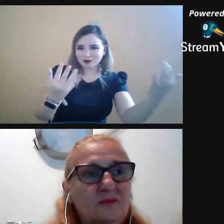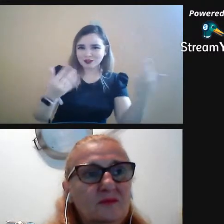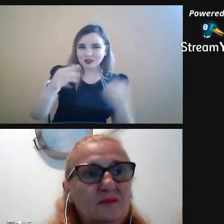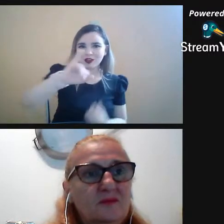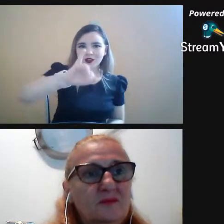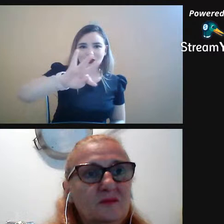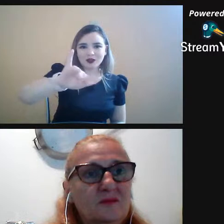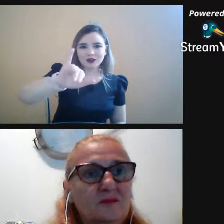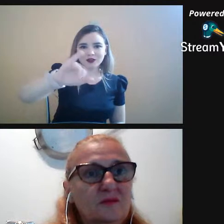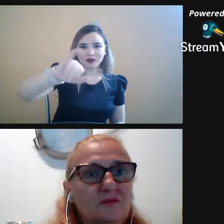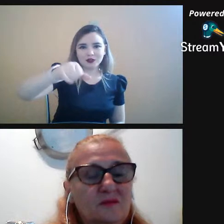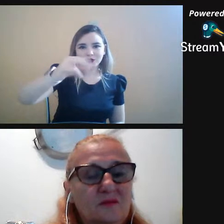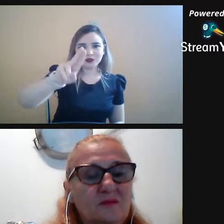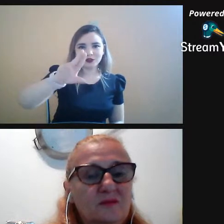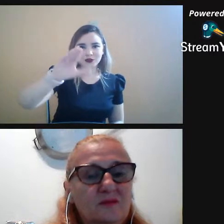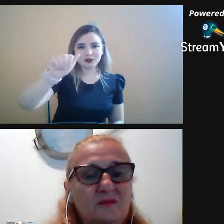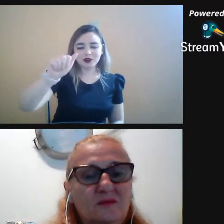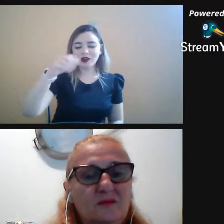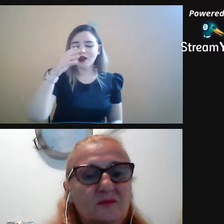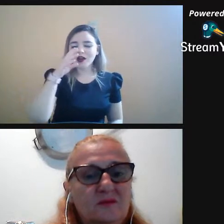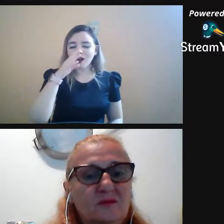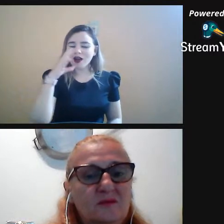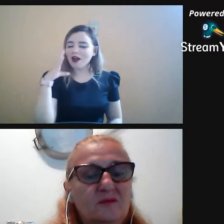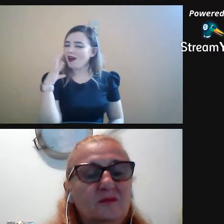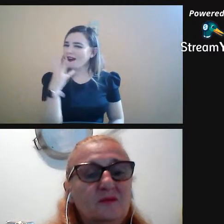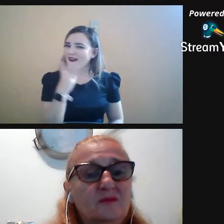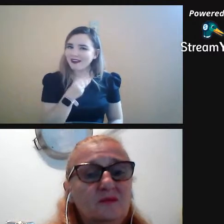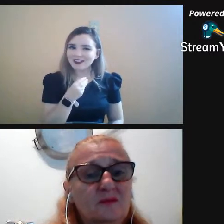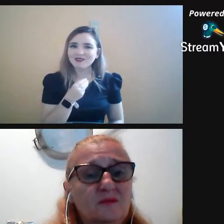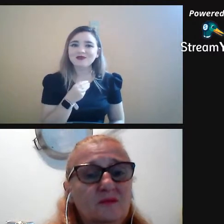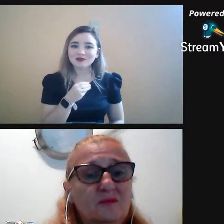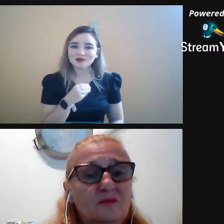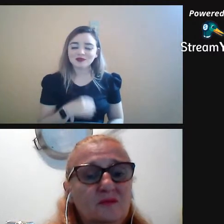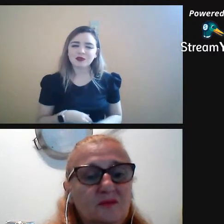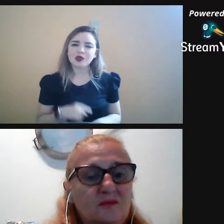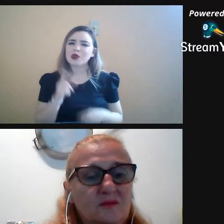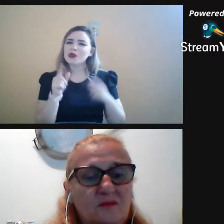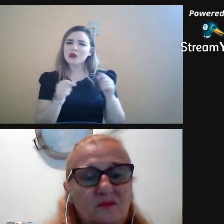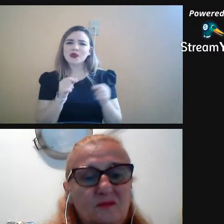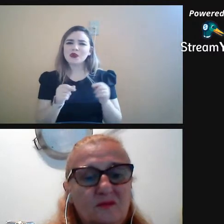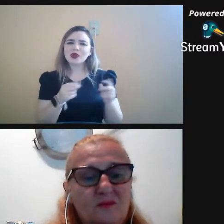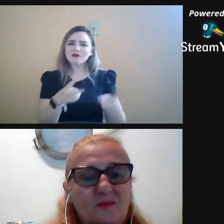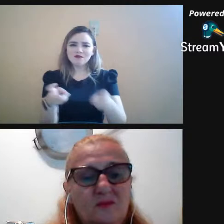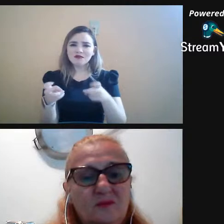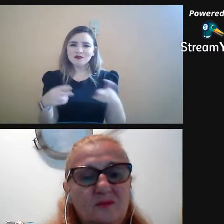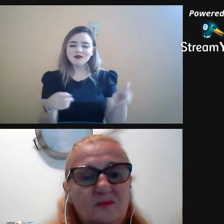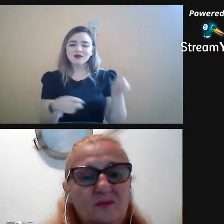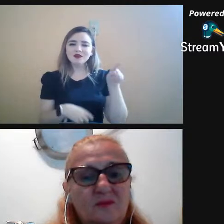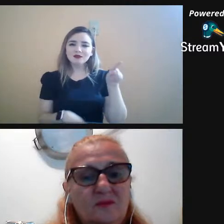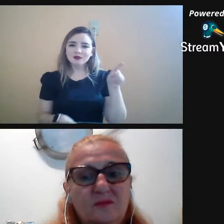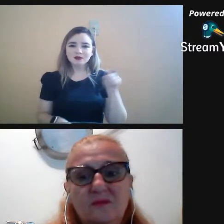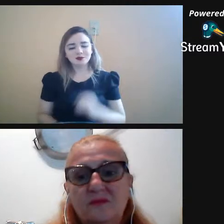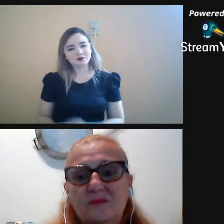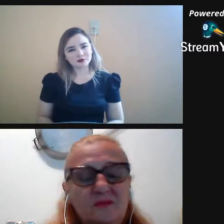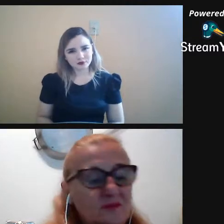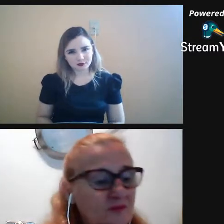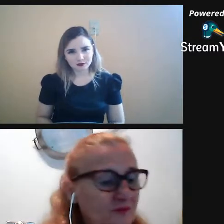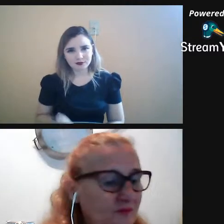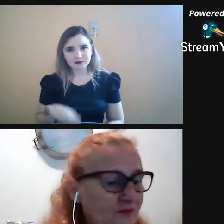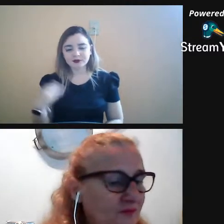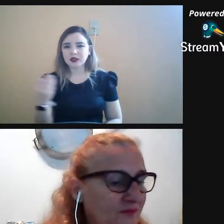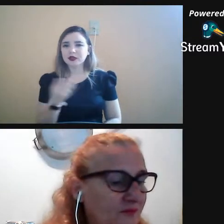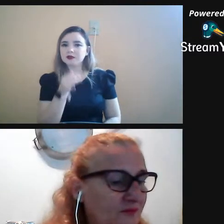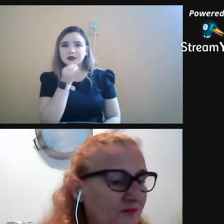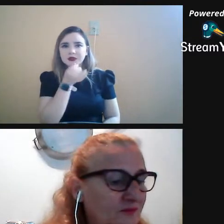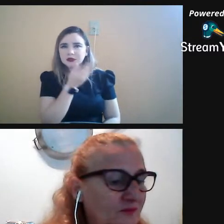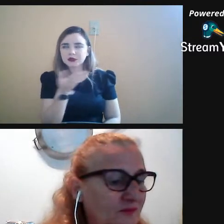é a Mata Atlântica. E o que é que vocês observaram ali? Quando vocês vão fazer uma viagem,